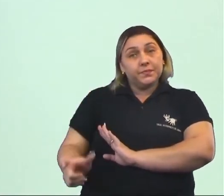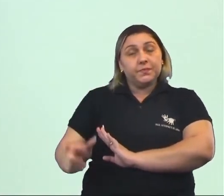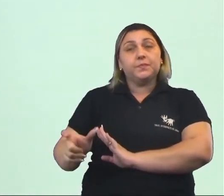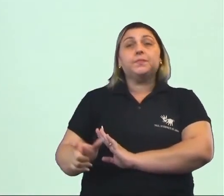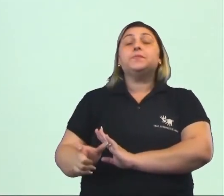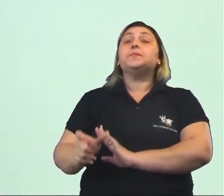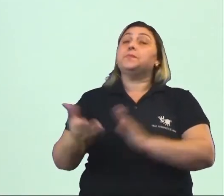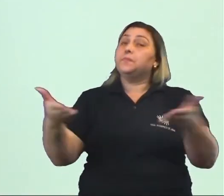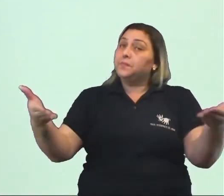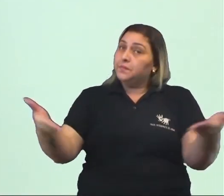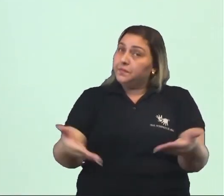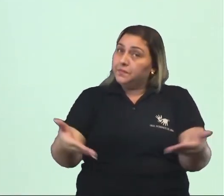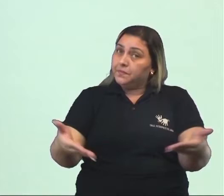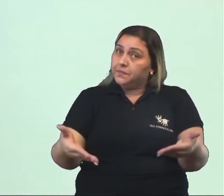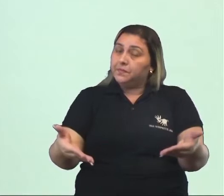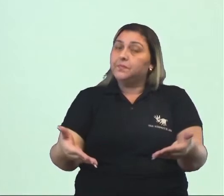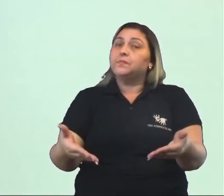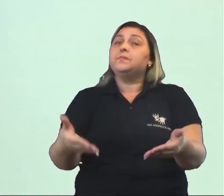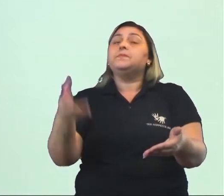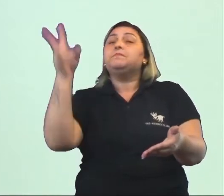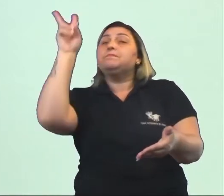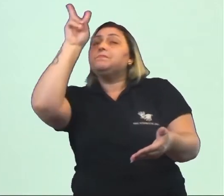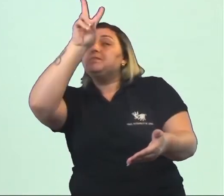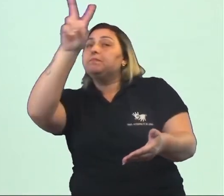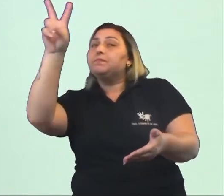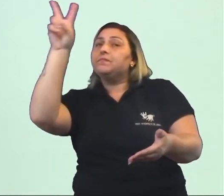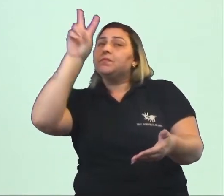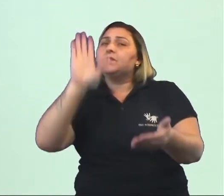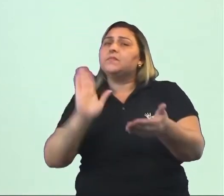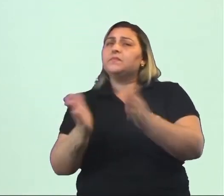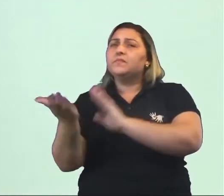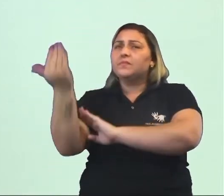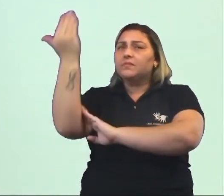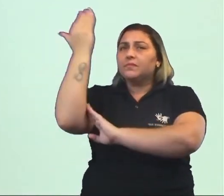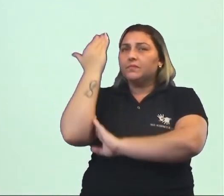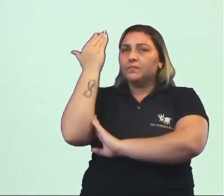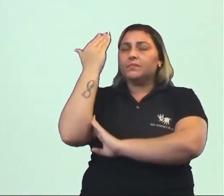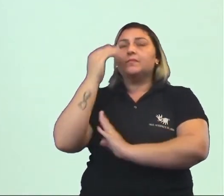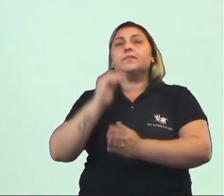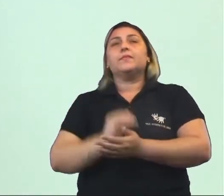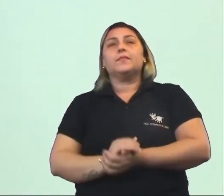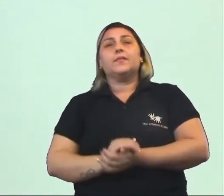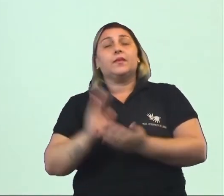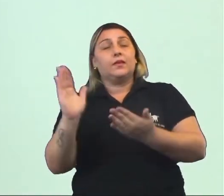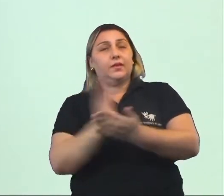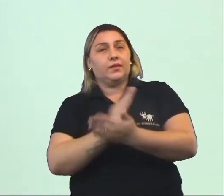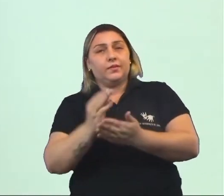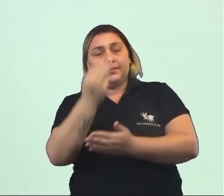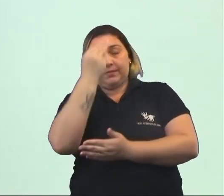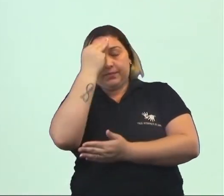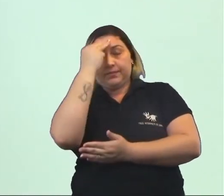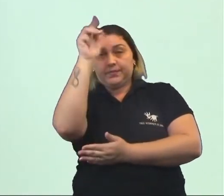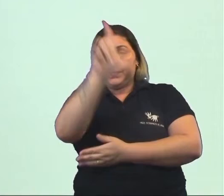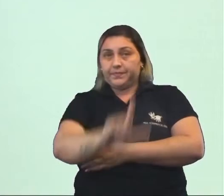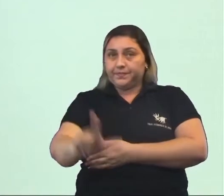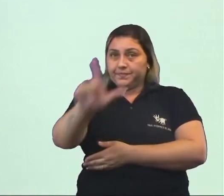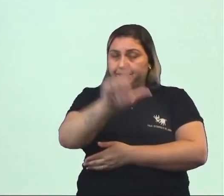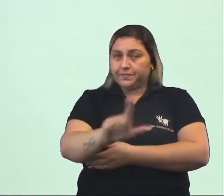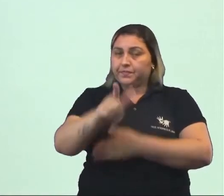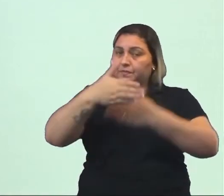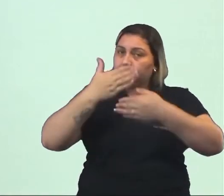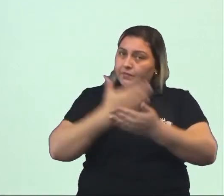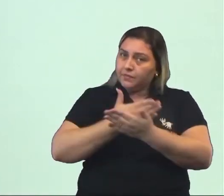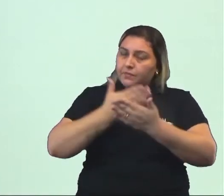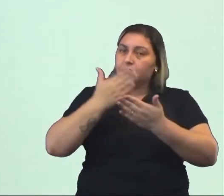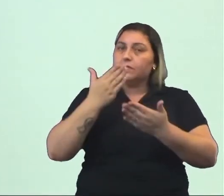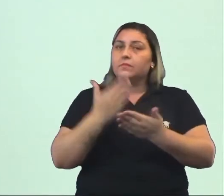no presente para ele relembrar algo do passado. Então, muitas vezes, o texto de memórias literárias, ele